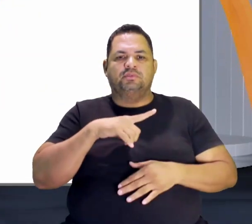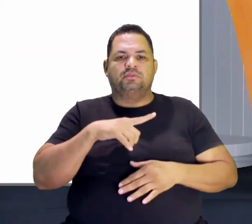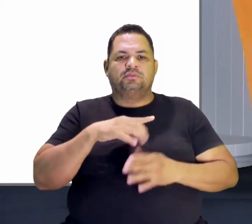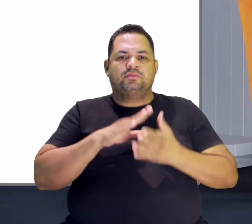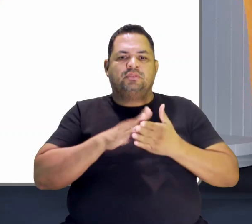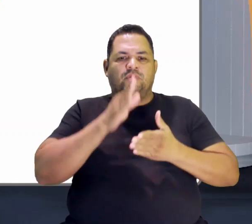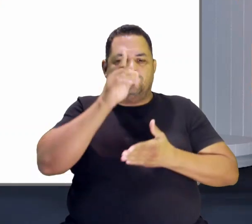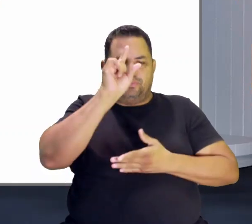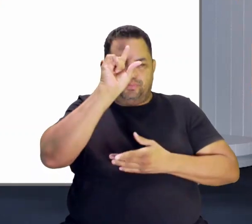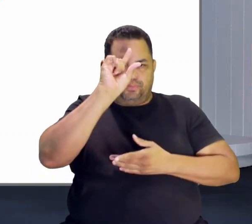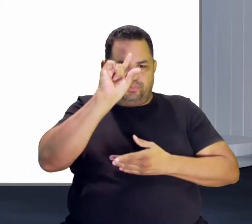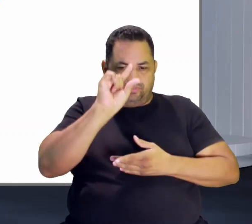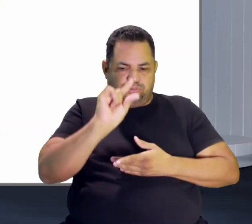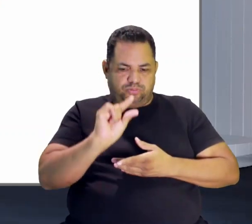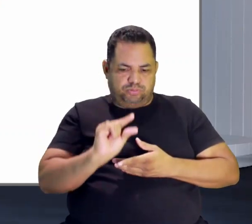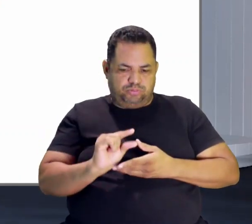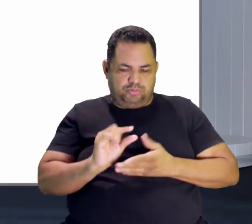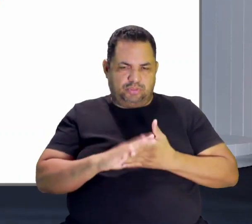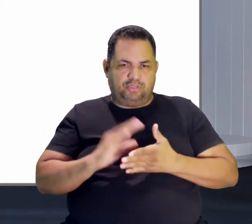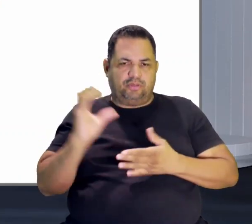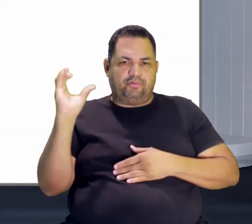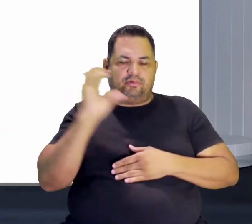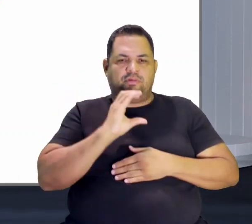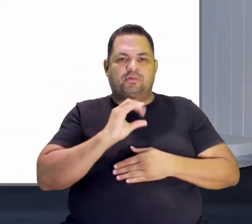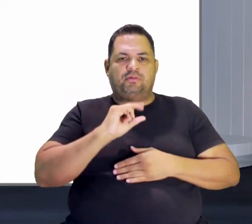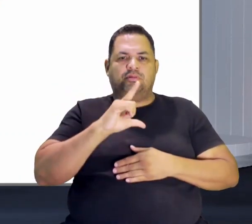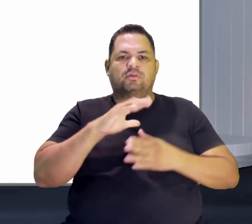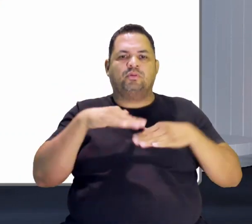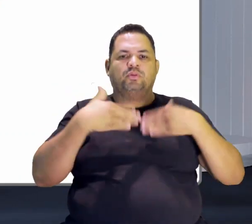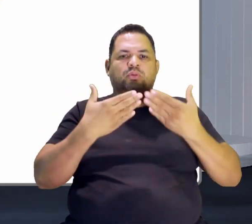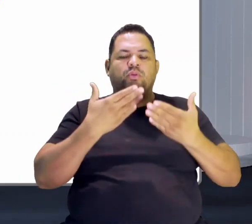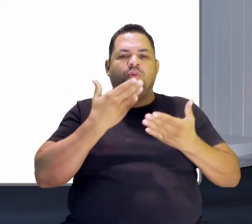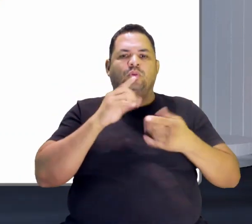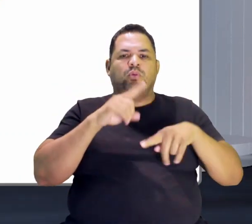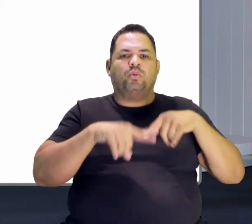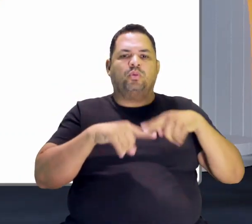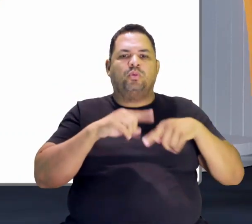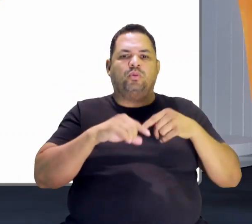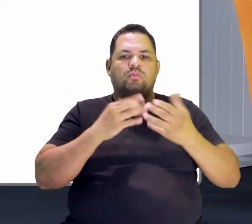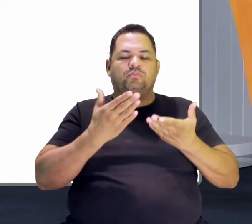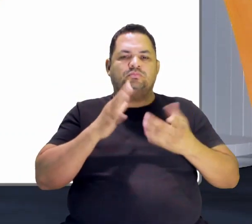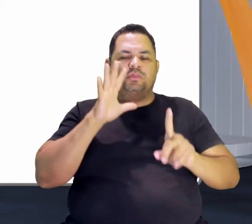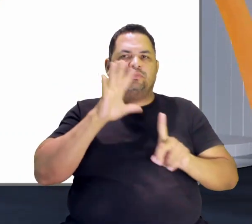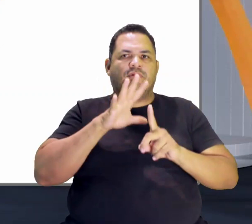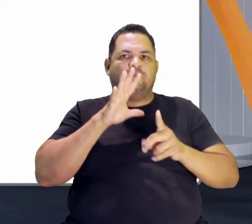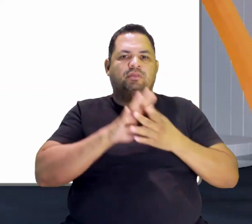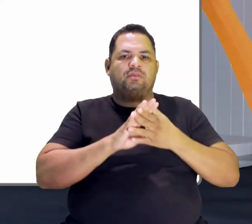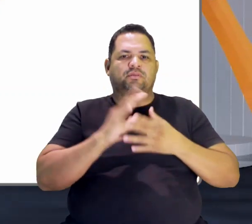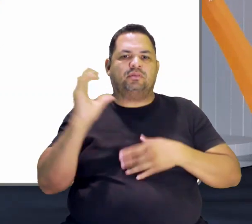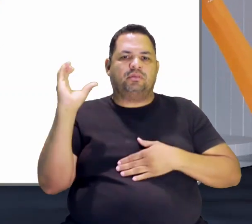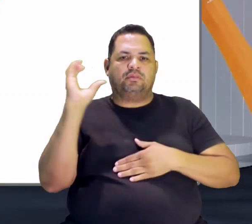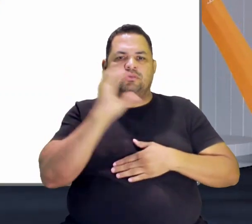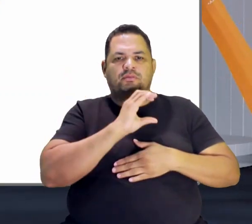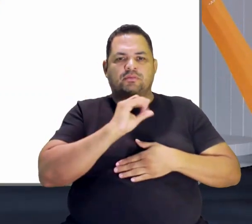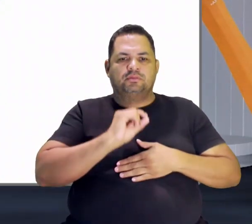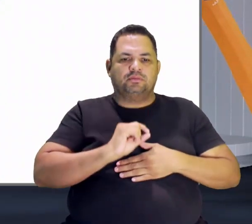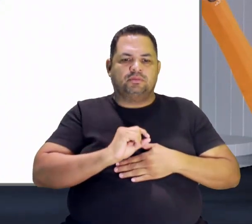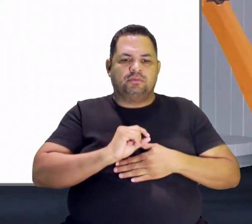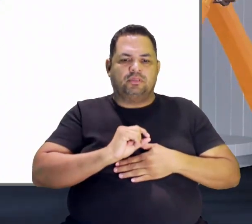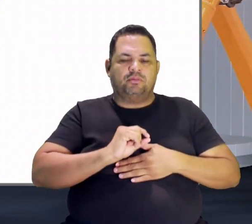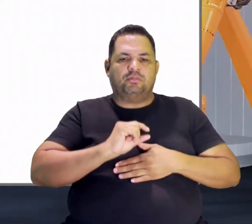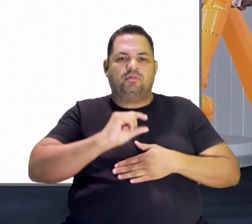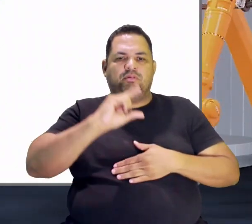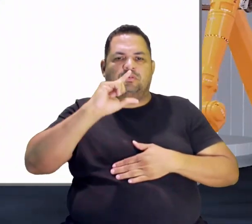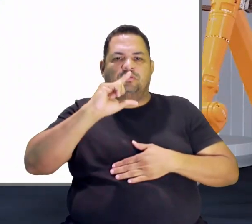fazendo isso e a velocidade aumenta. Todo corpo, sob a ação da aceleração, ela tem que aumentar a